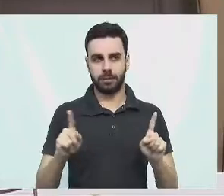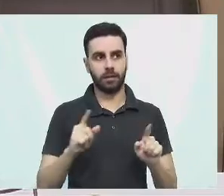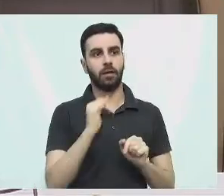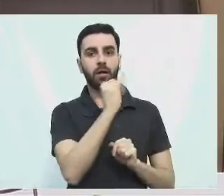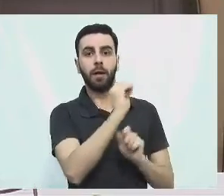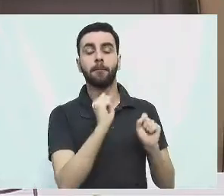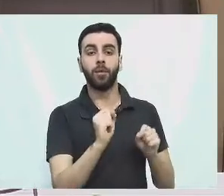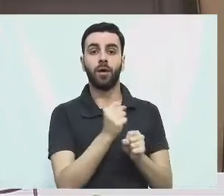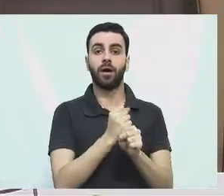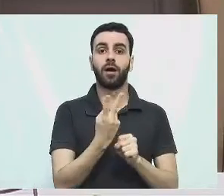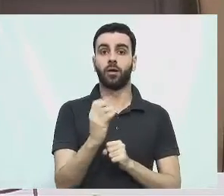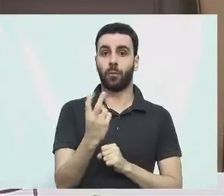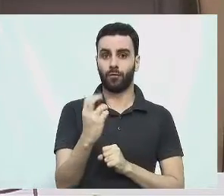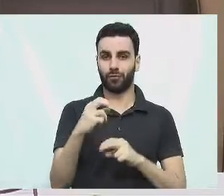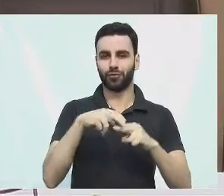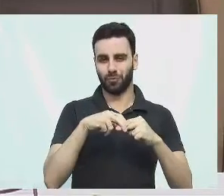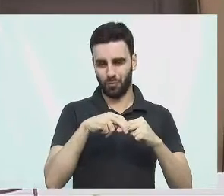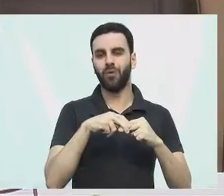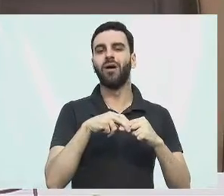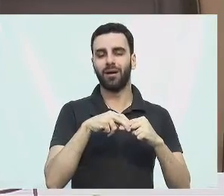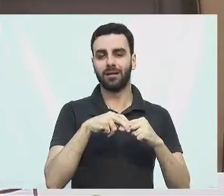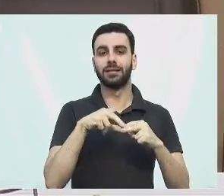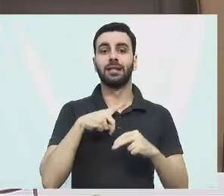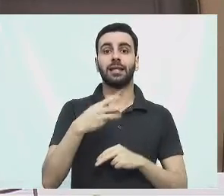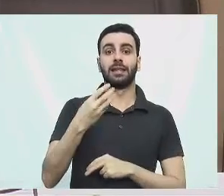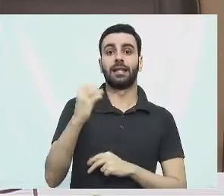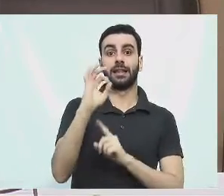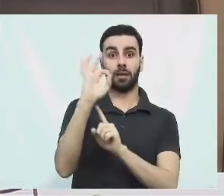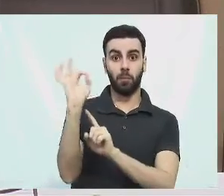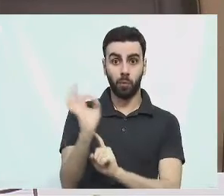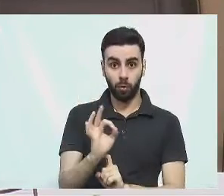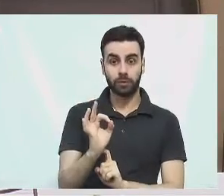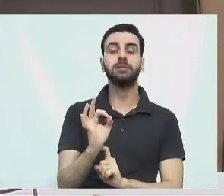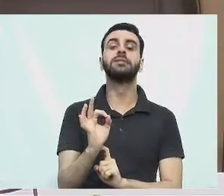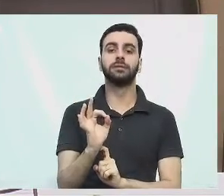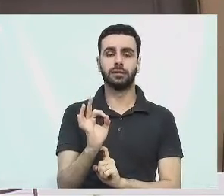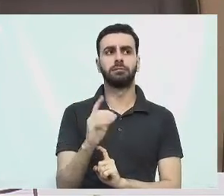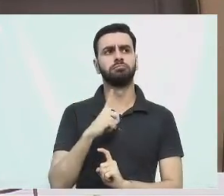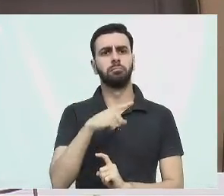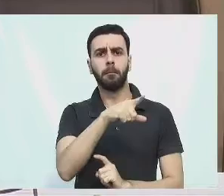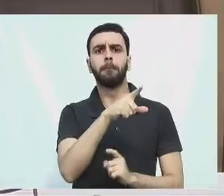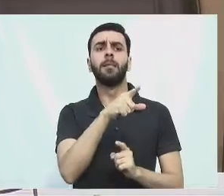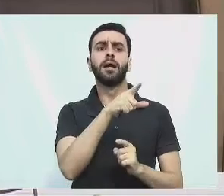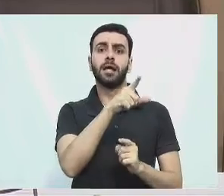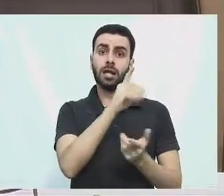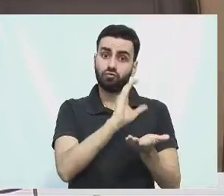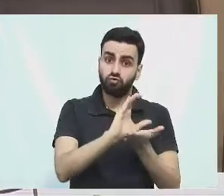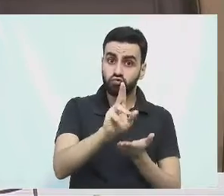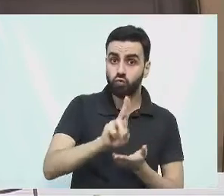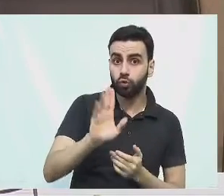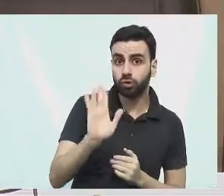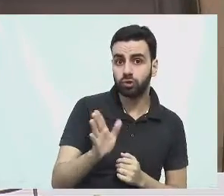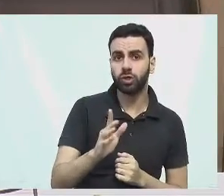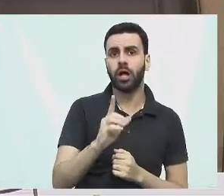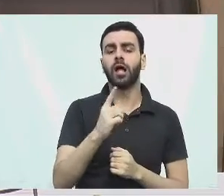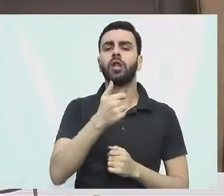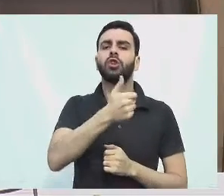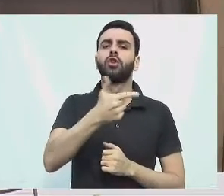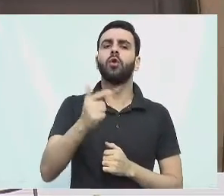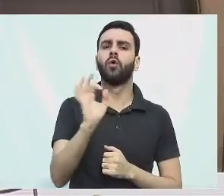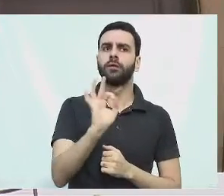Neste ano de 2020, o estipulado é 30%, estão aí na casa de 12%, vem se comportando de uma